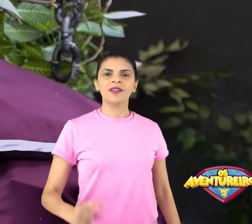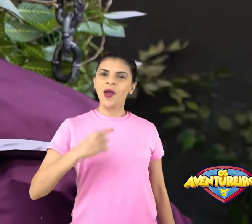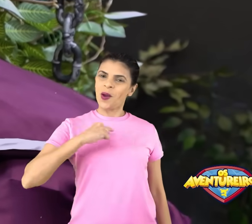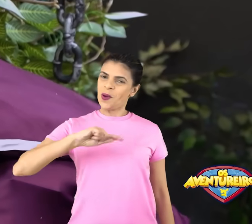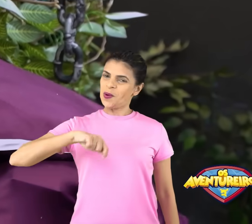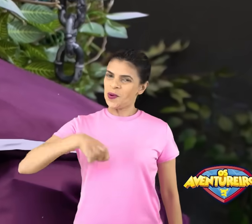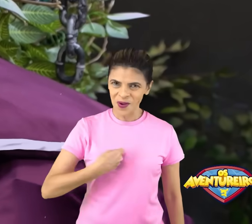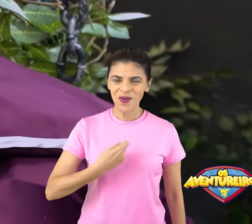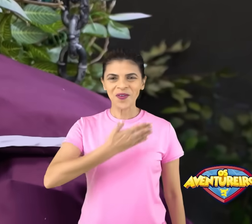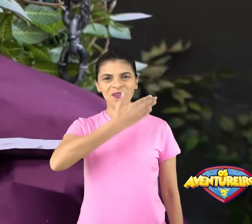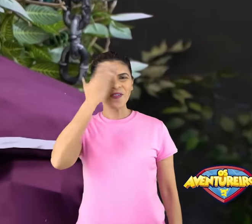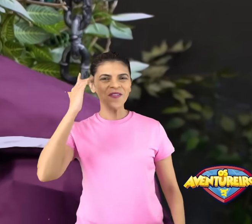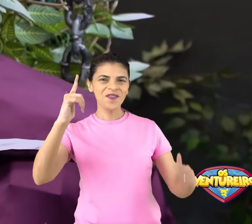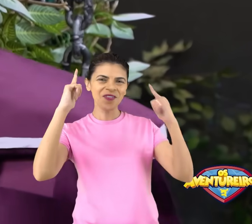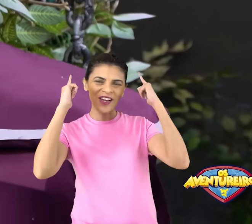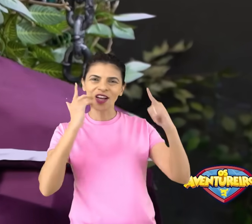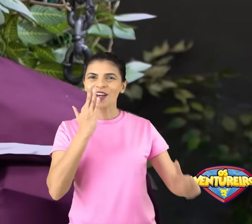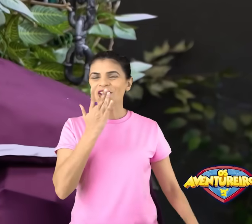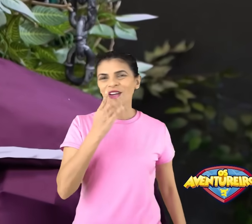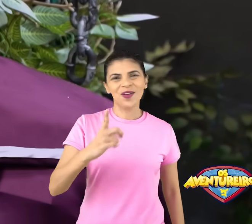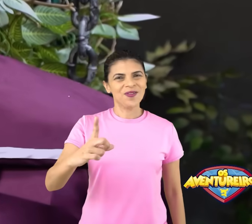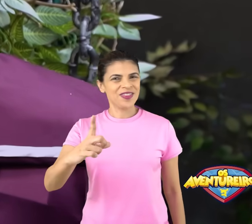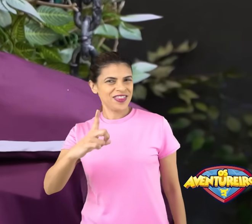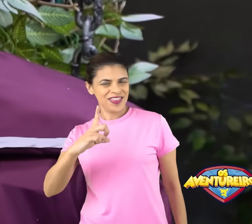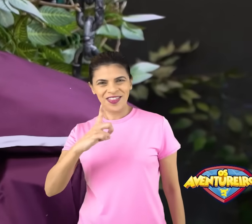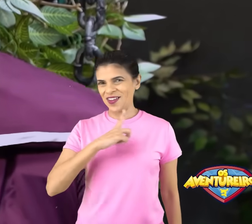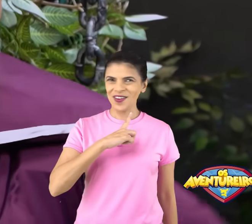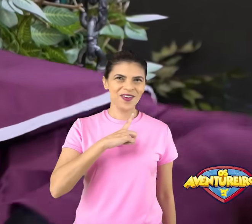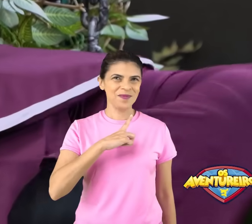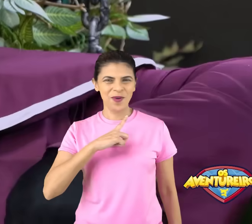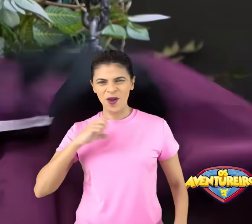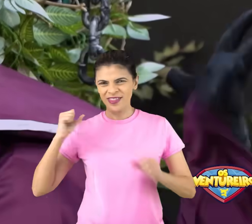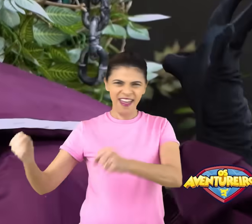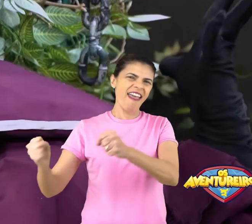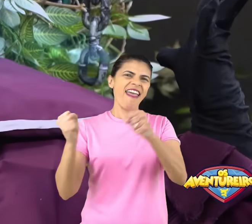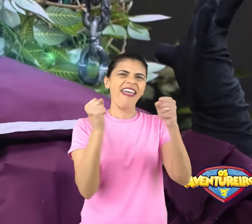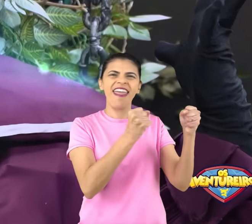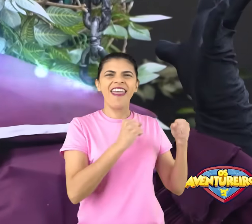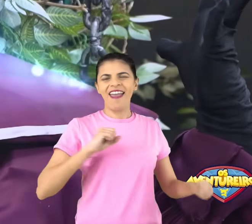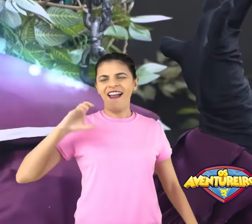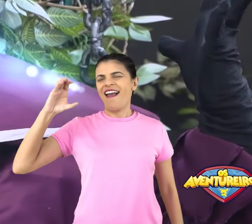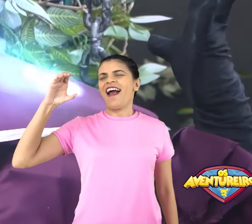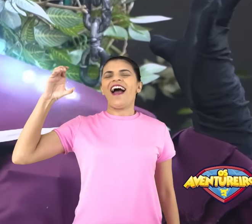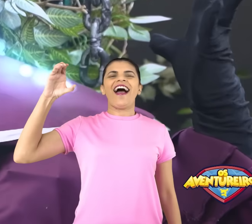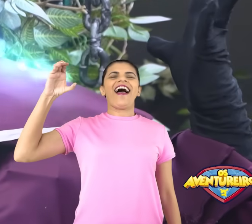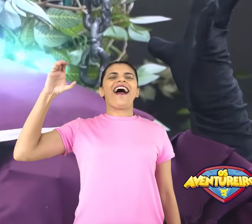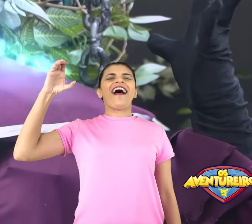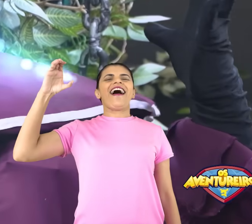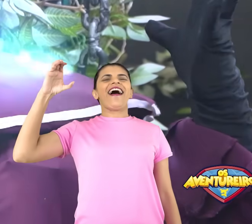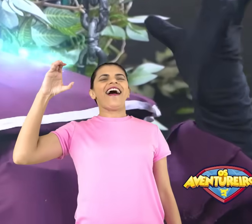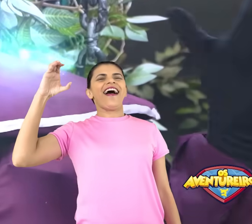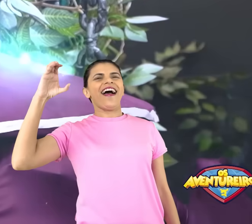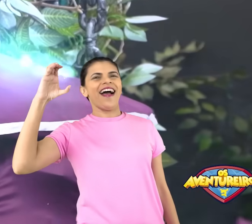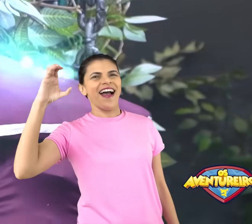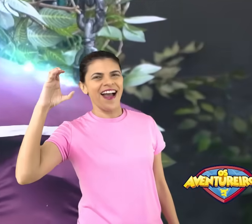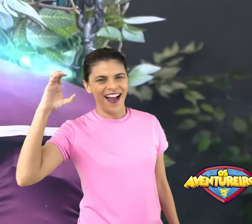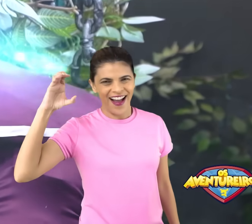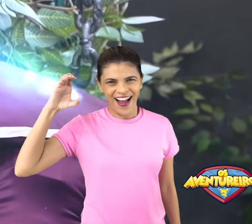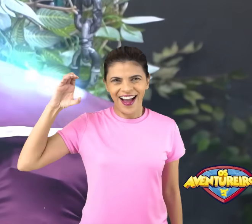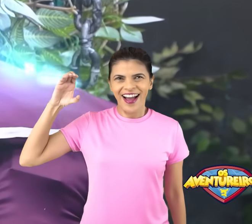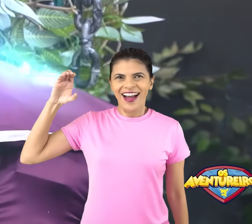Eu sou a aventureira colorida e eu tenho o poder!